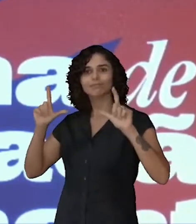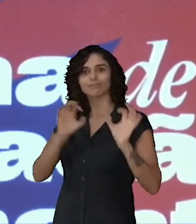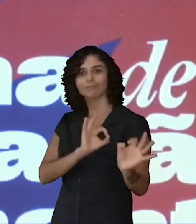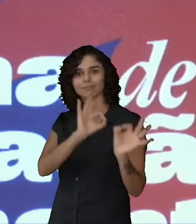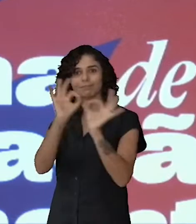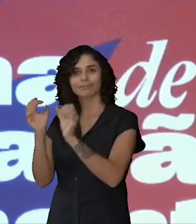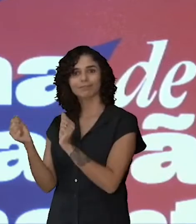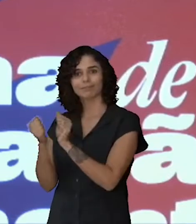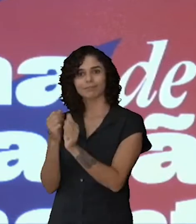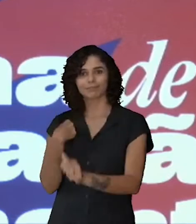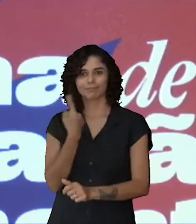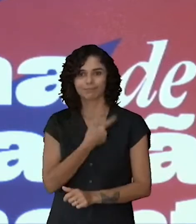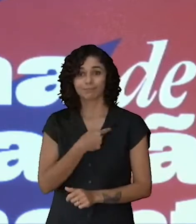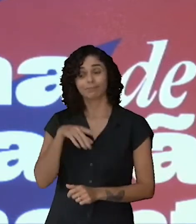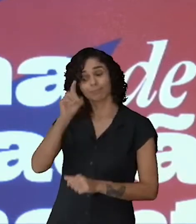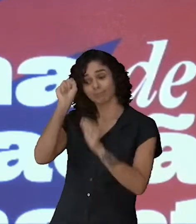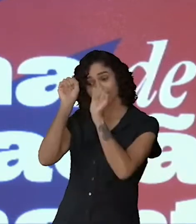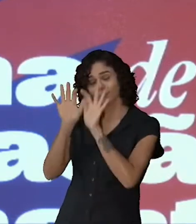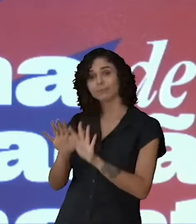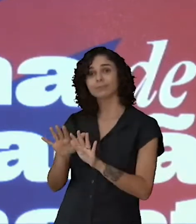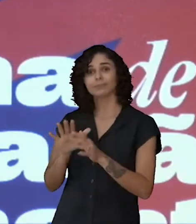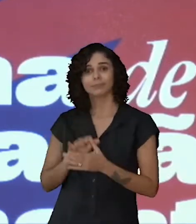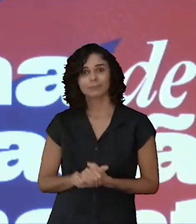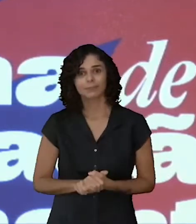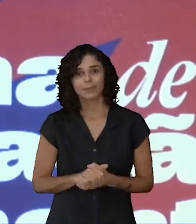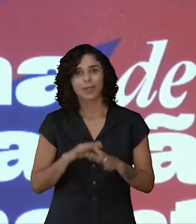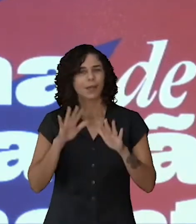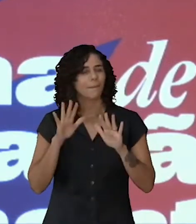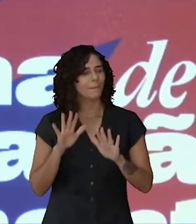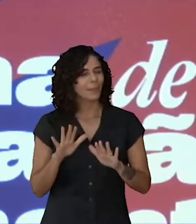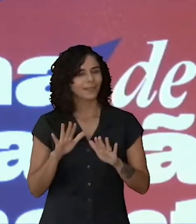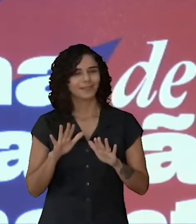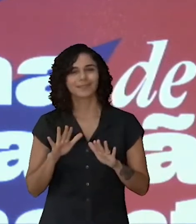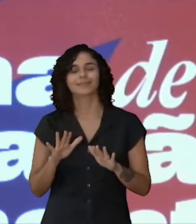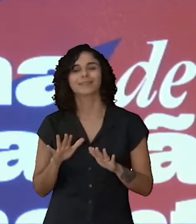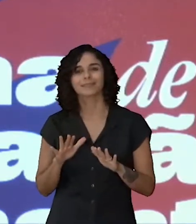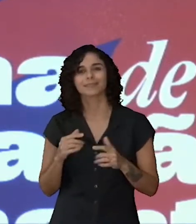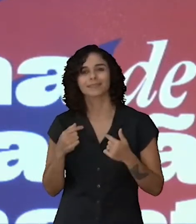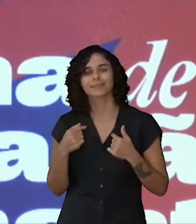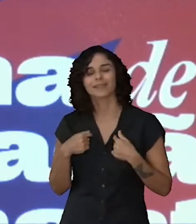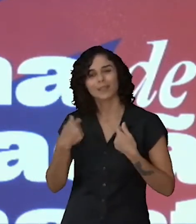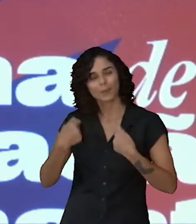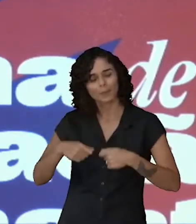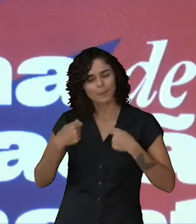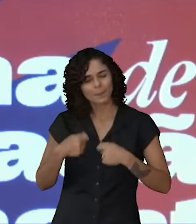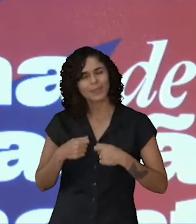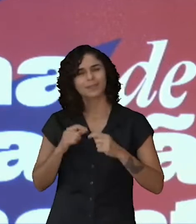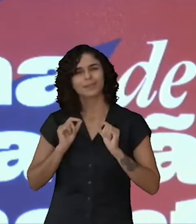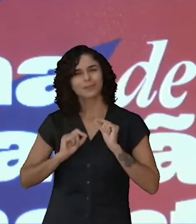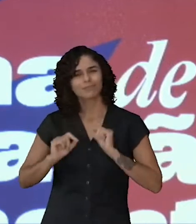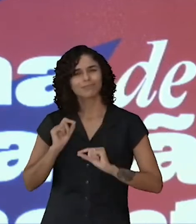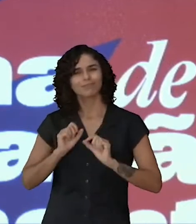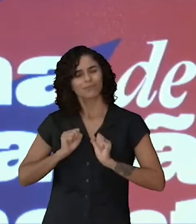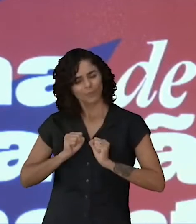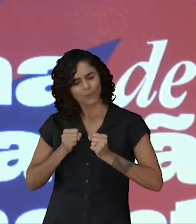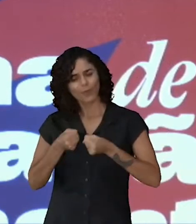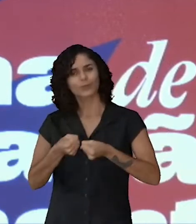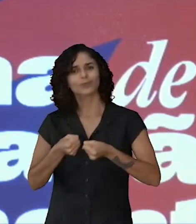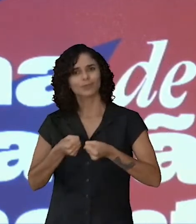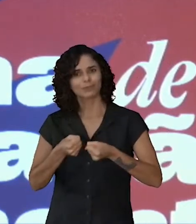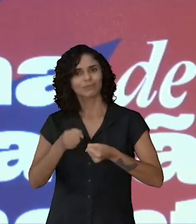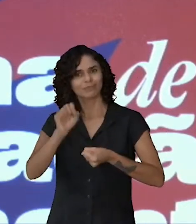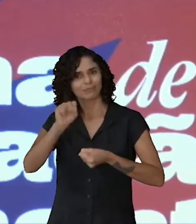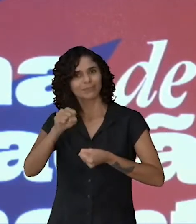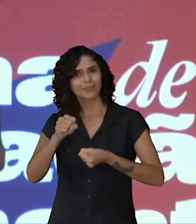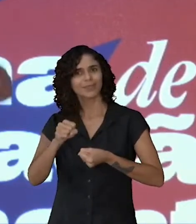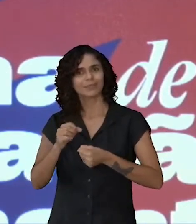Mas, o mínimo que eu preciso fazer é fazer algum esforço para